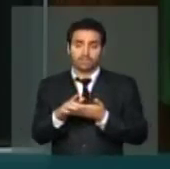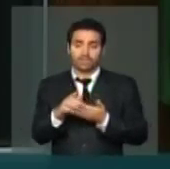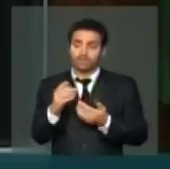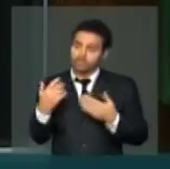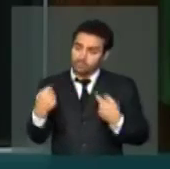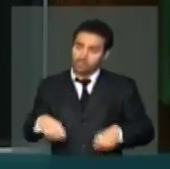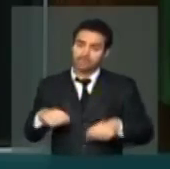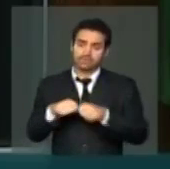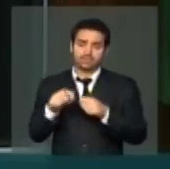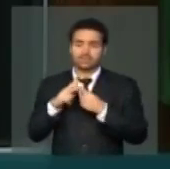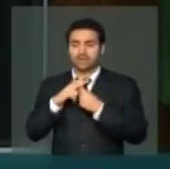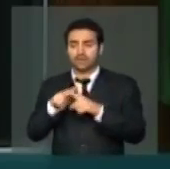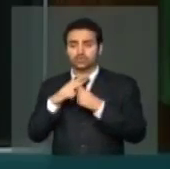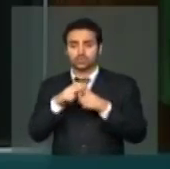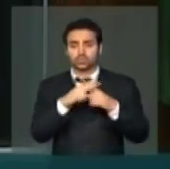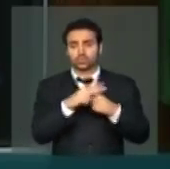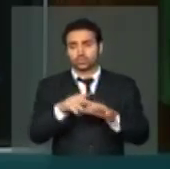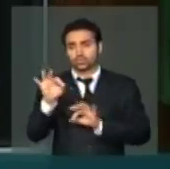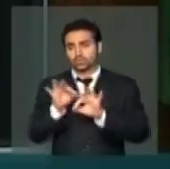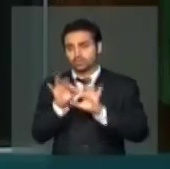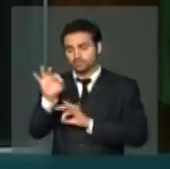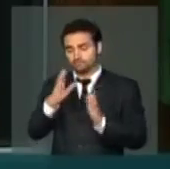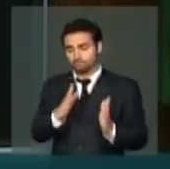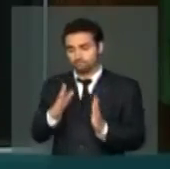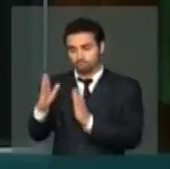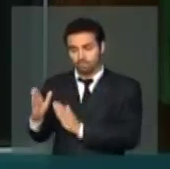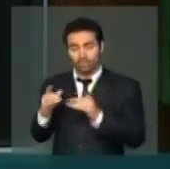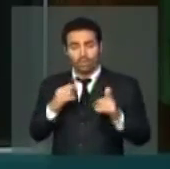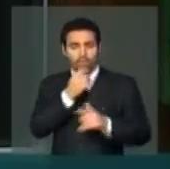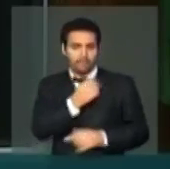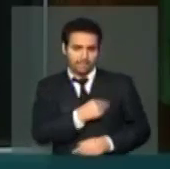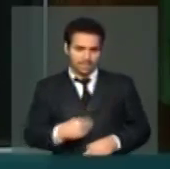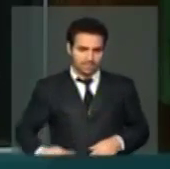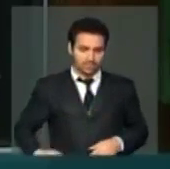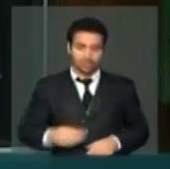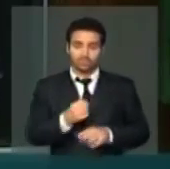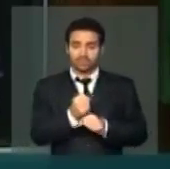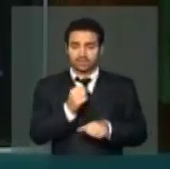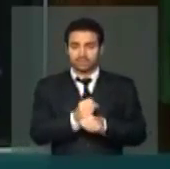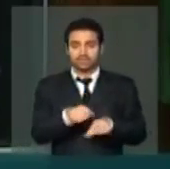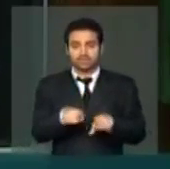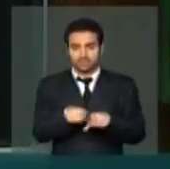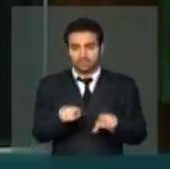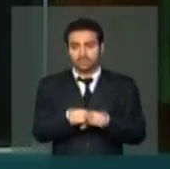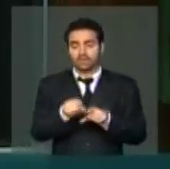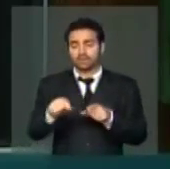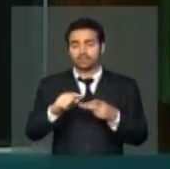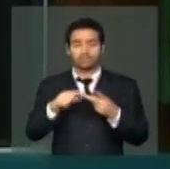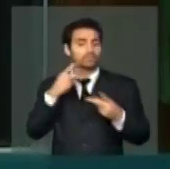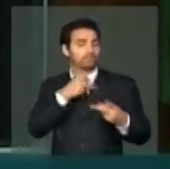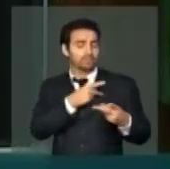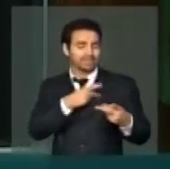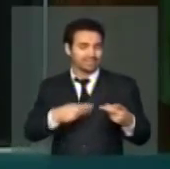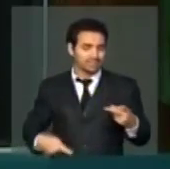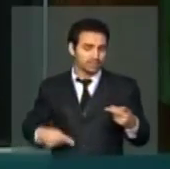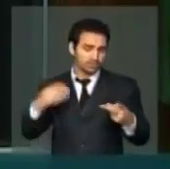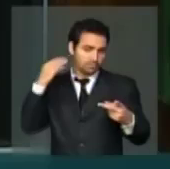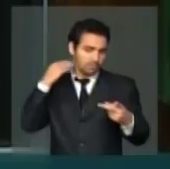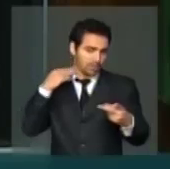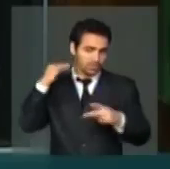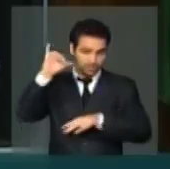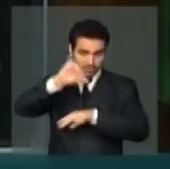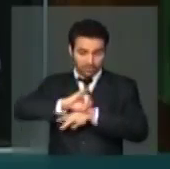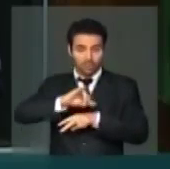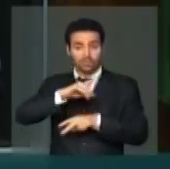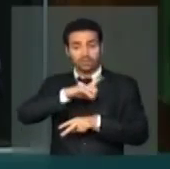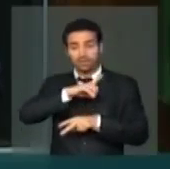ajuste sejam tomadas. O atual ministro da Fazenda e também o titular do Banco Central tem como uma das suas principais